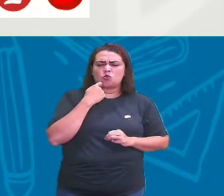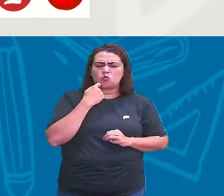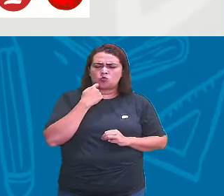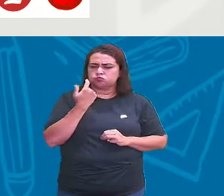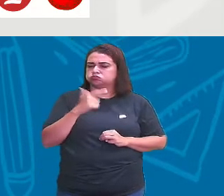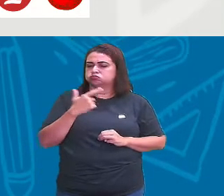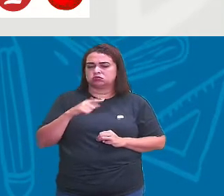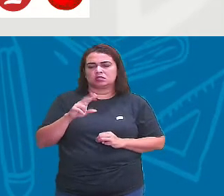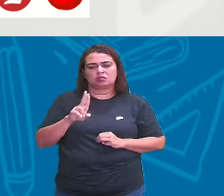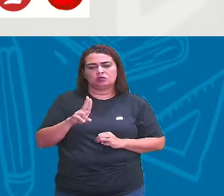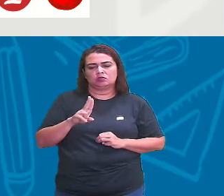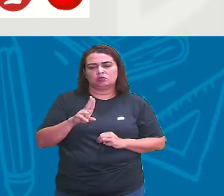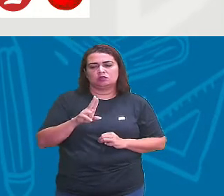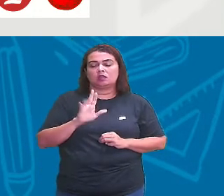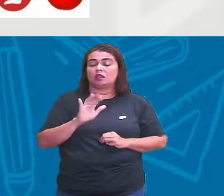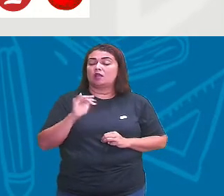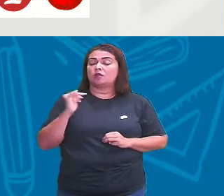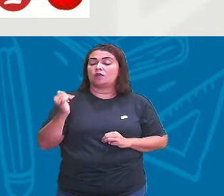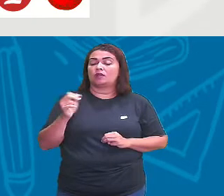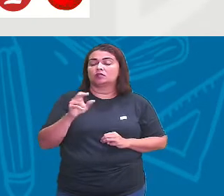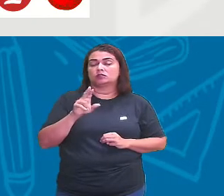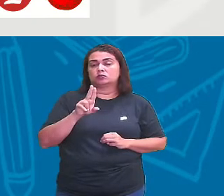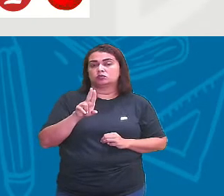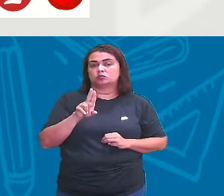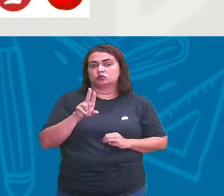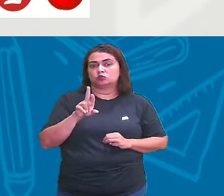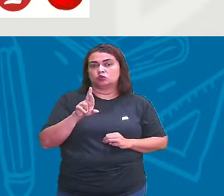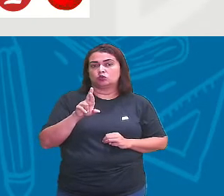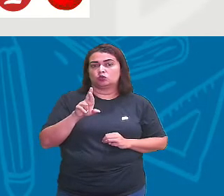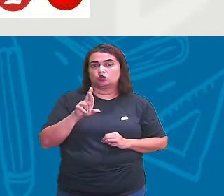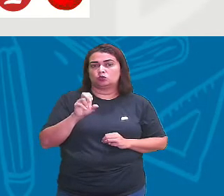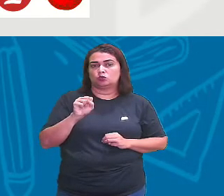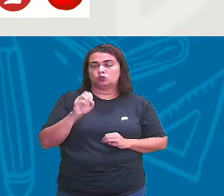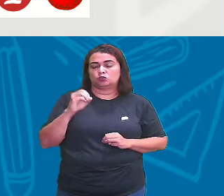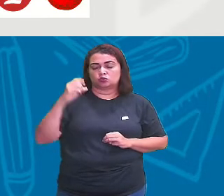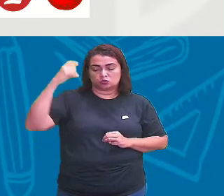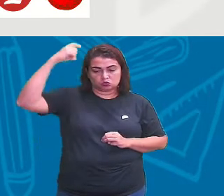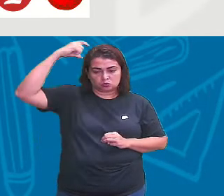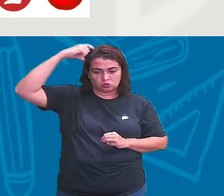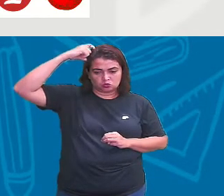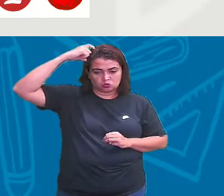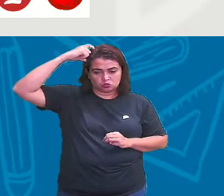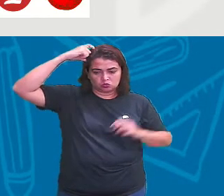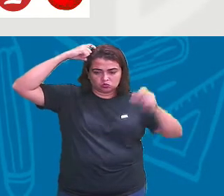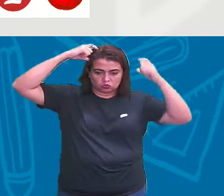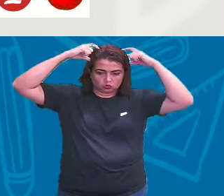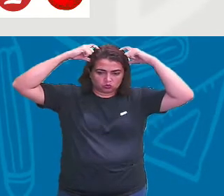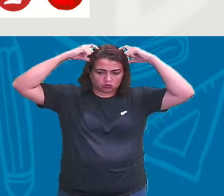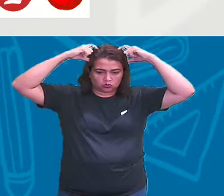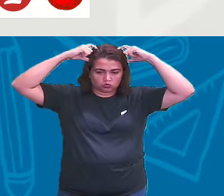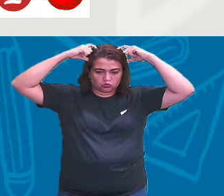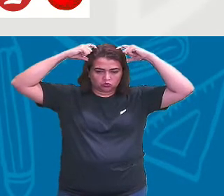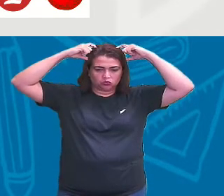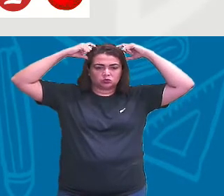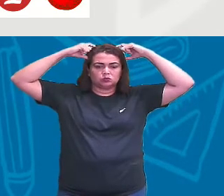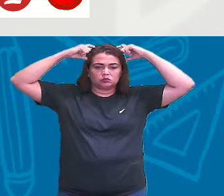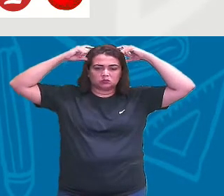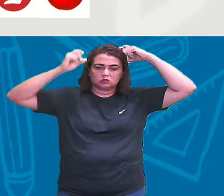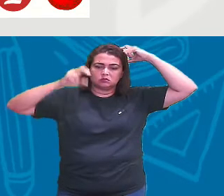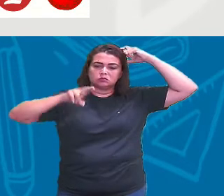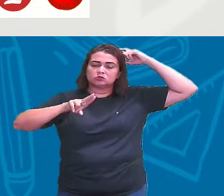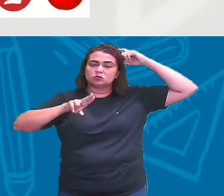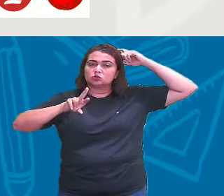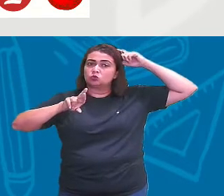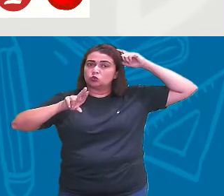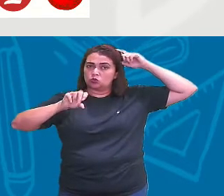Do lado do pãozinho tem uma figura de um urso. Eu fiz aquele bico bem bonito.